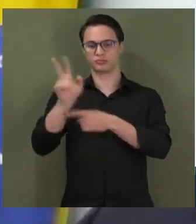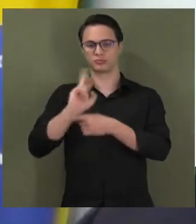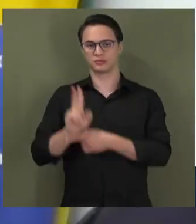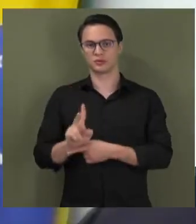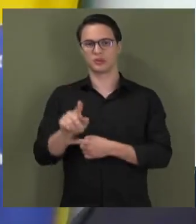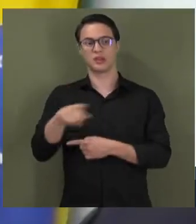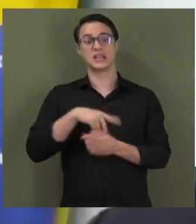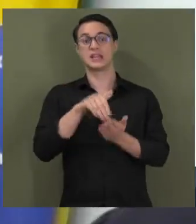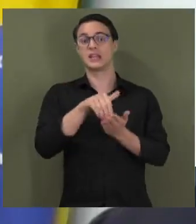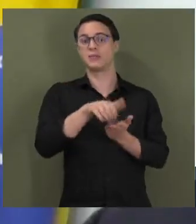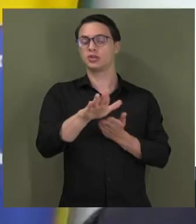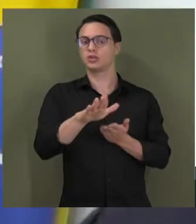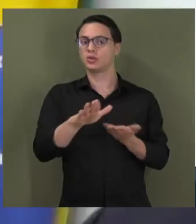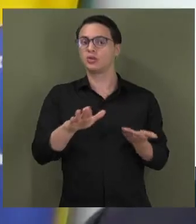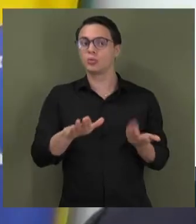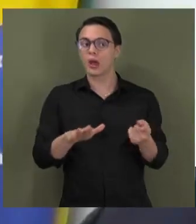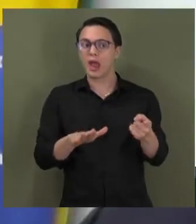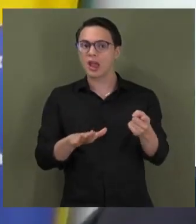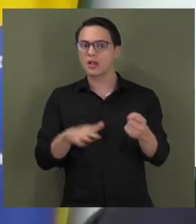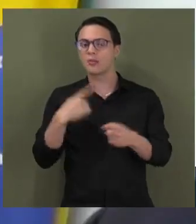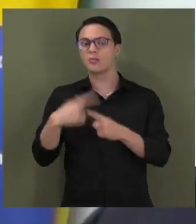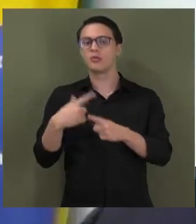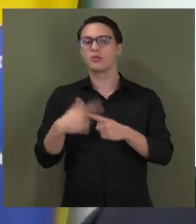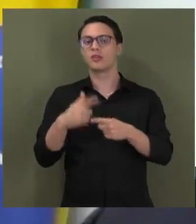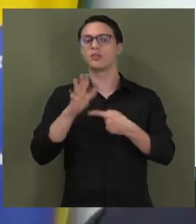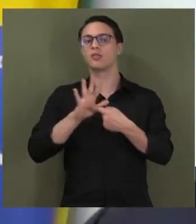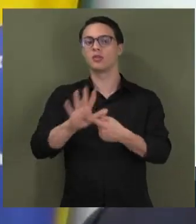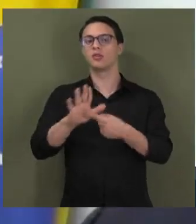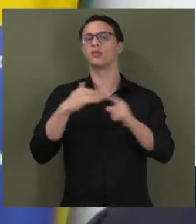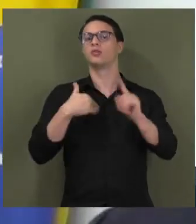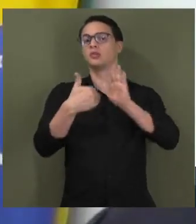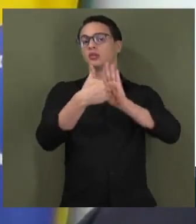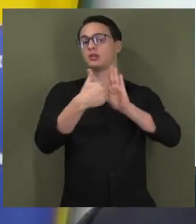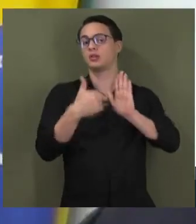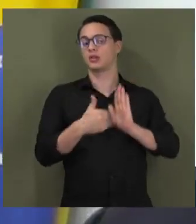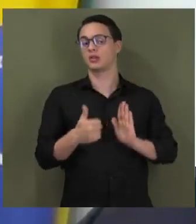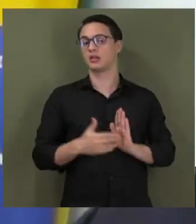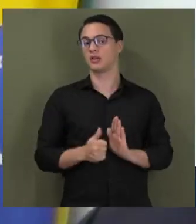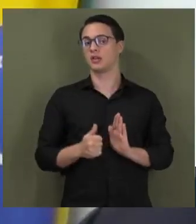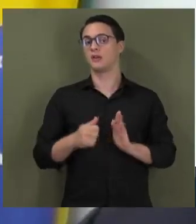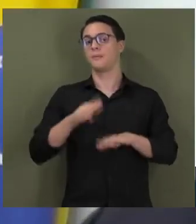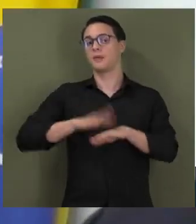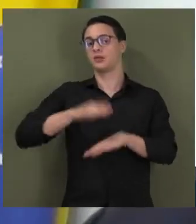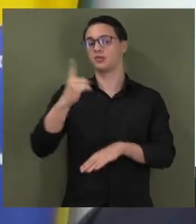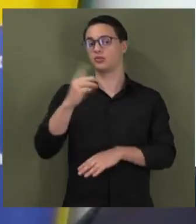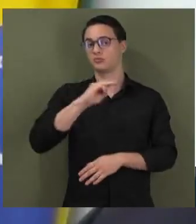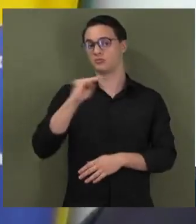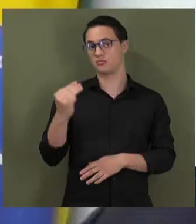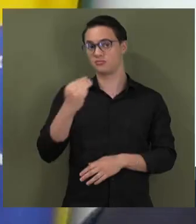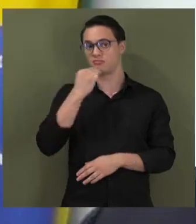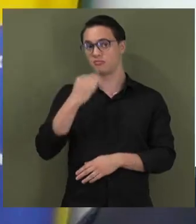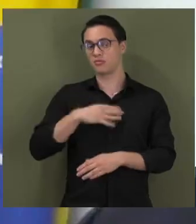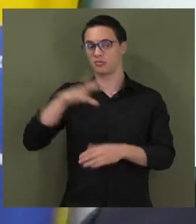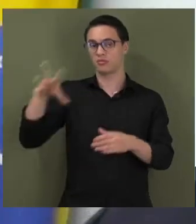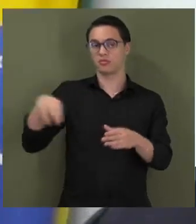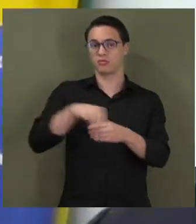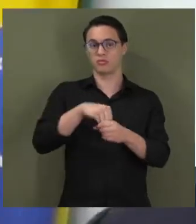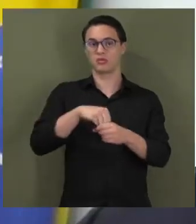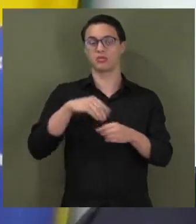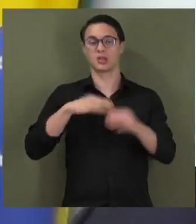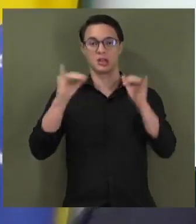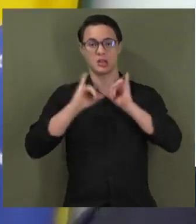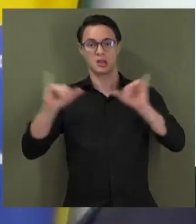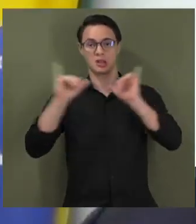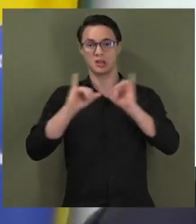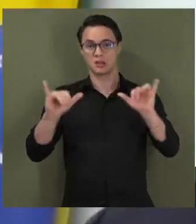injustamente demitido por ter revelado a subtração irregular mais de 1 milhão de inserções da campanha do